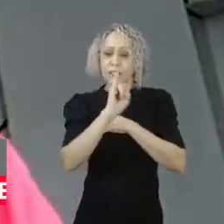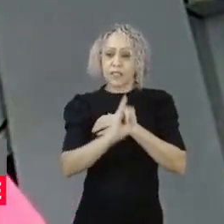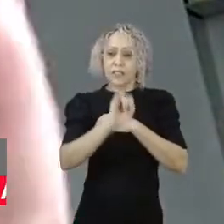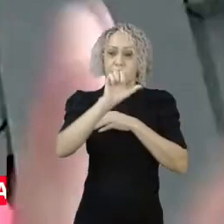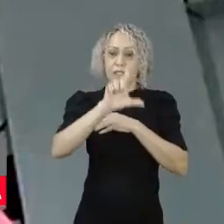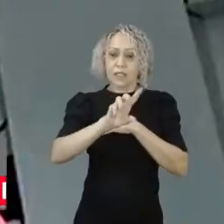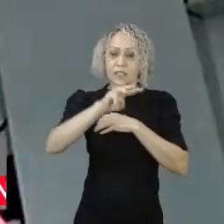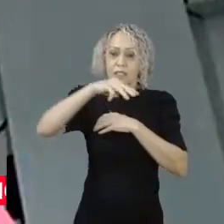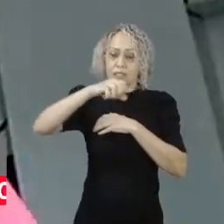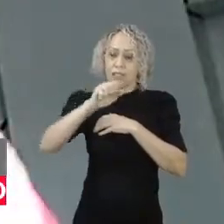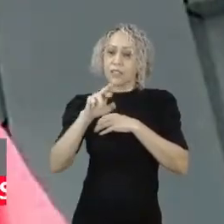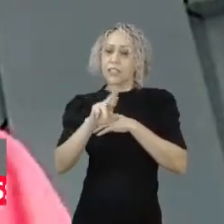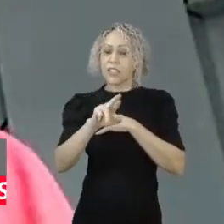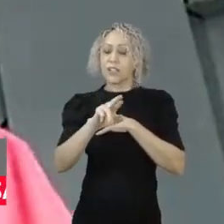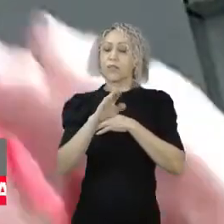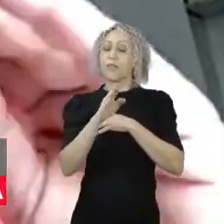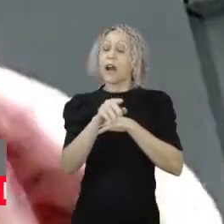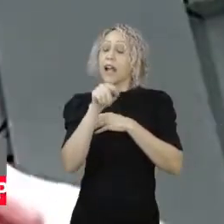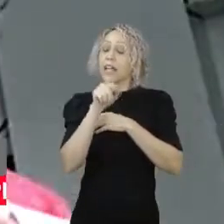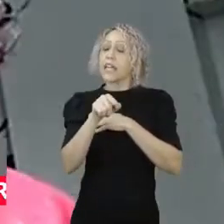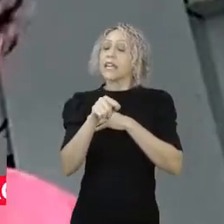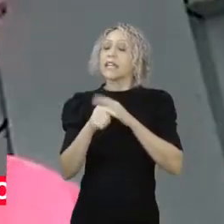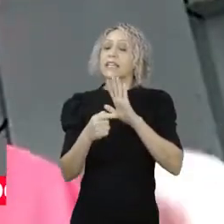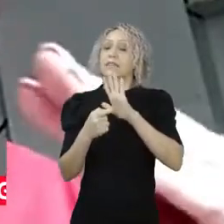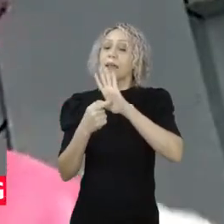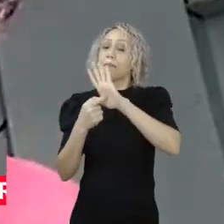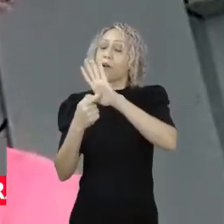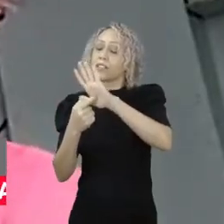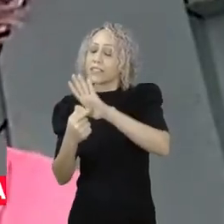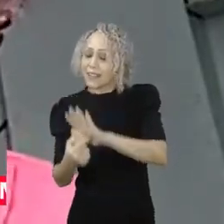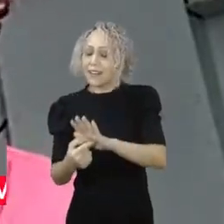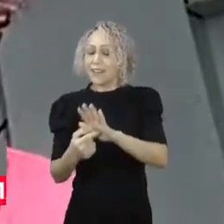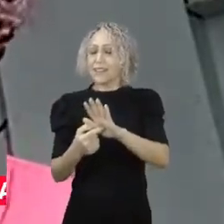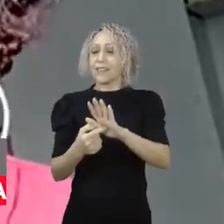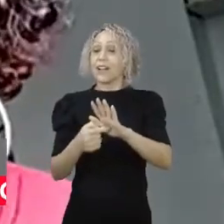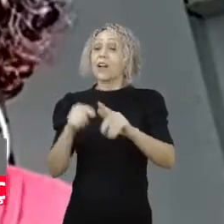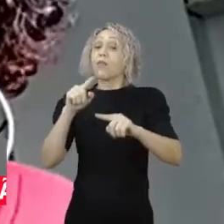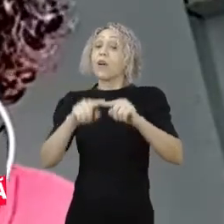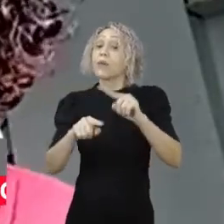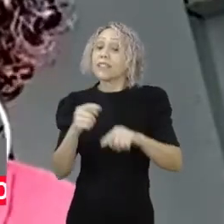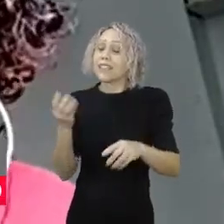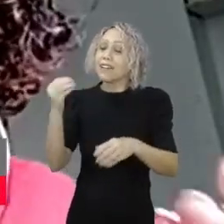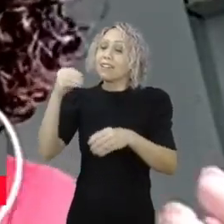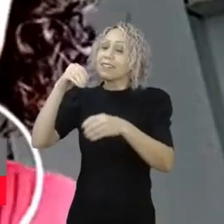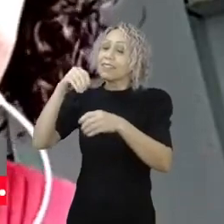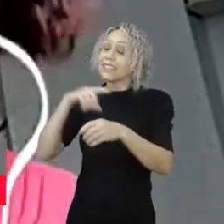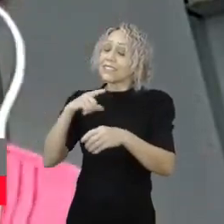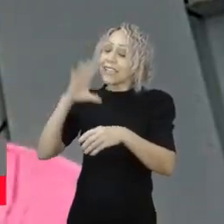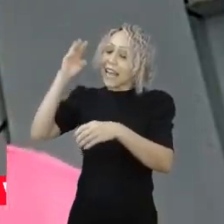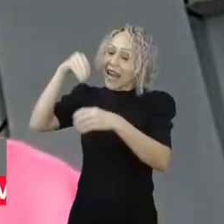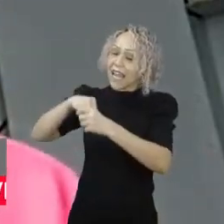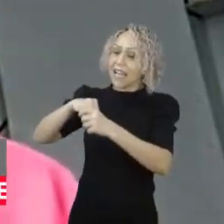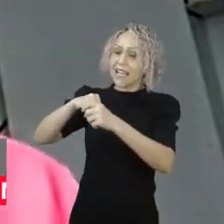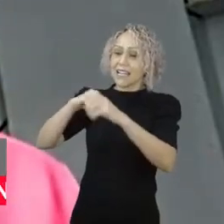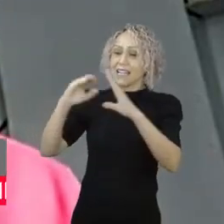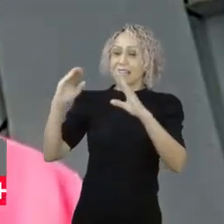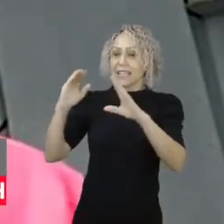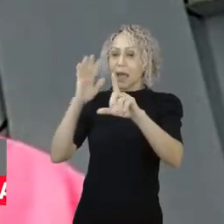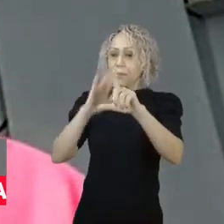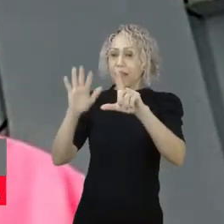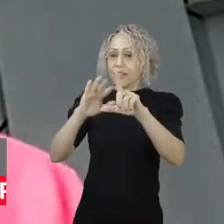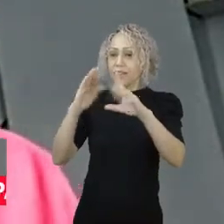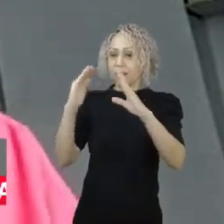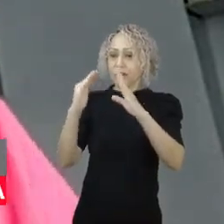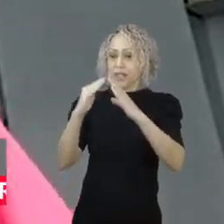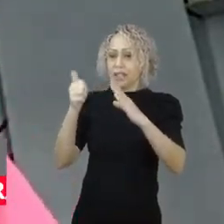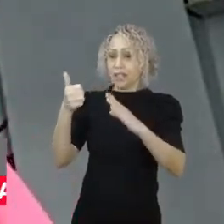e prefeitas, mas essa reunião é focada, essa plenária é focada nas nossas vereadoras e